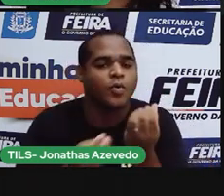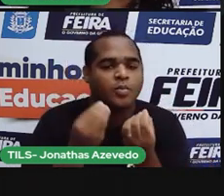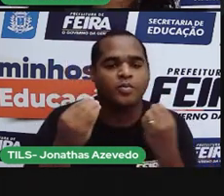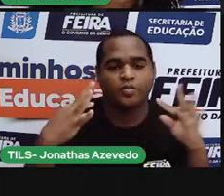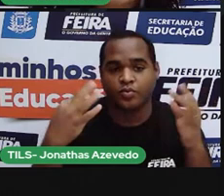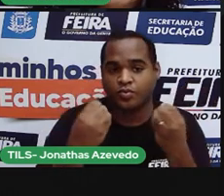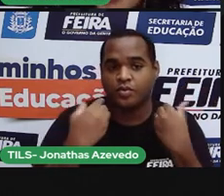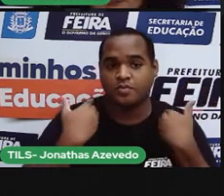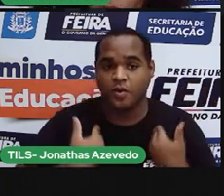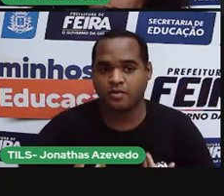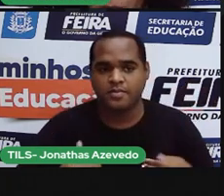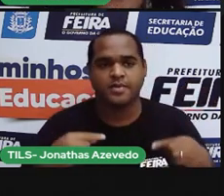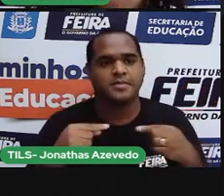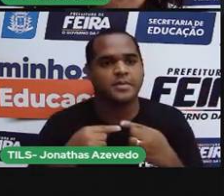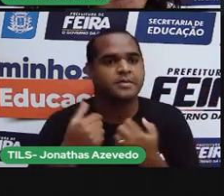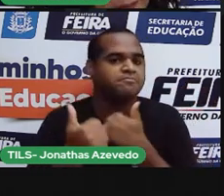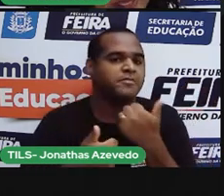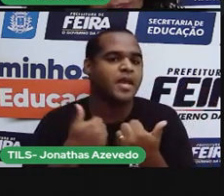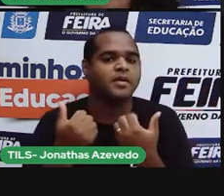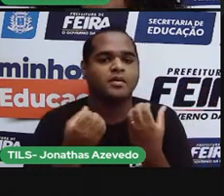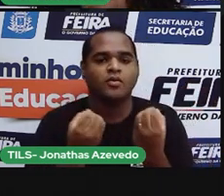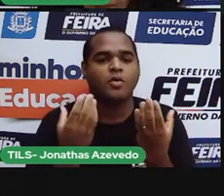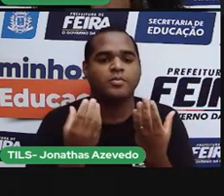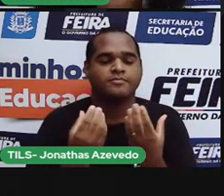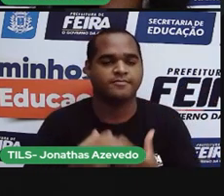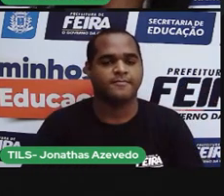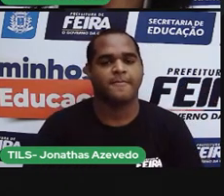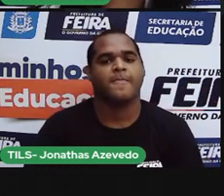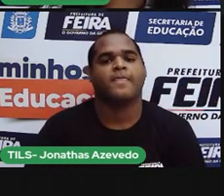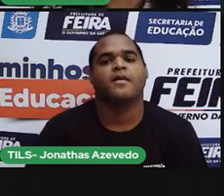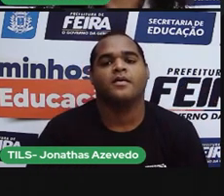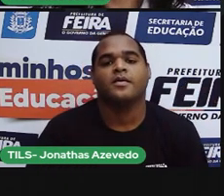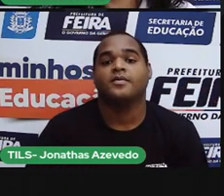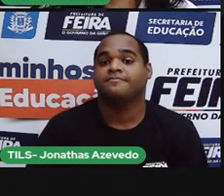corpo, produz de bom para nós.